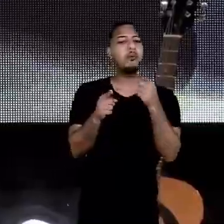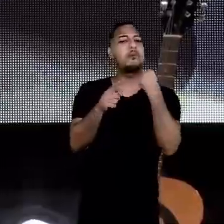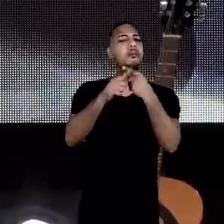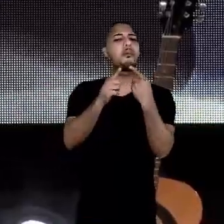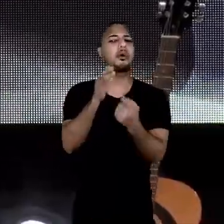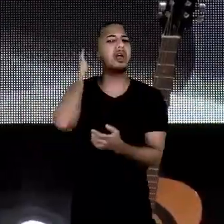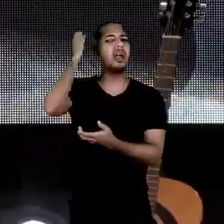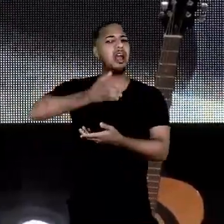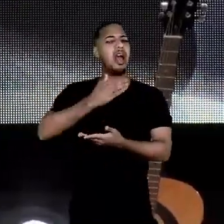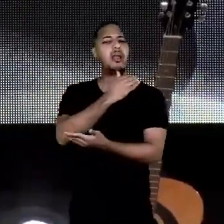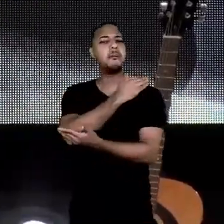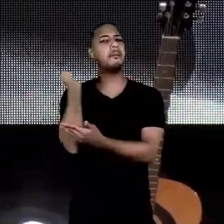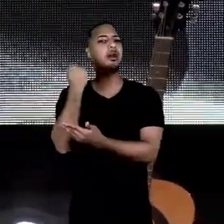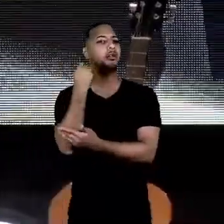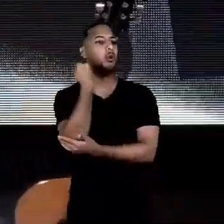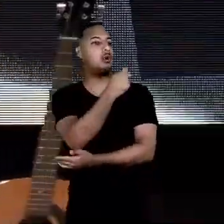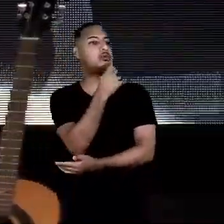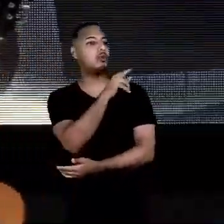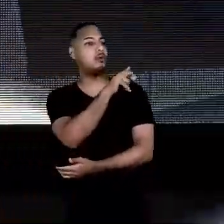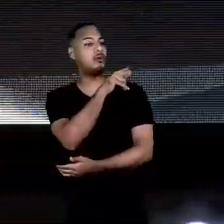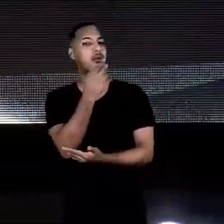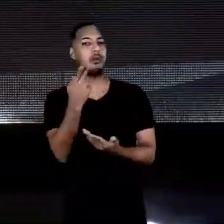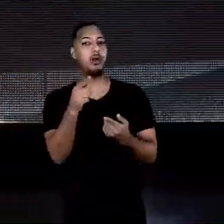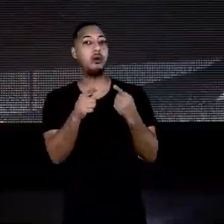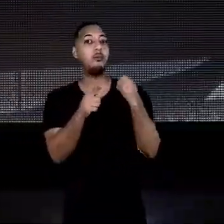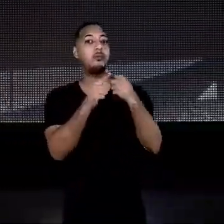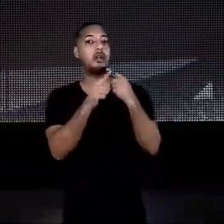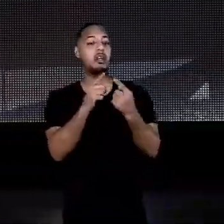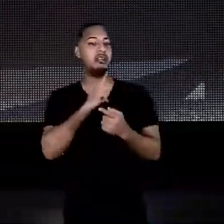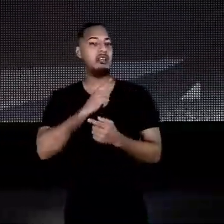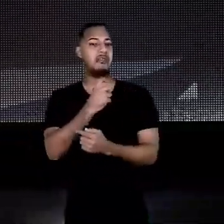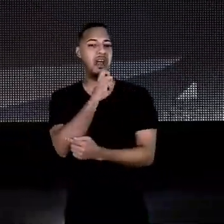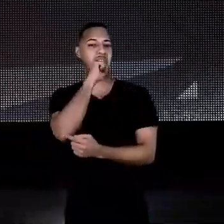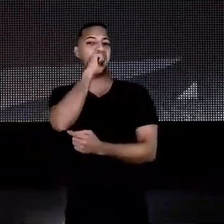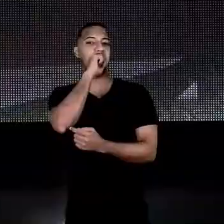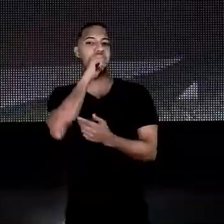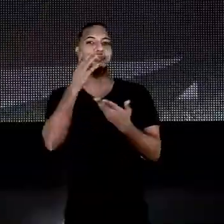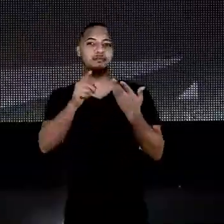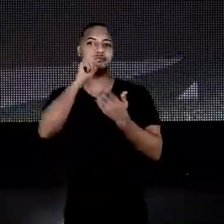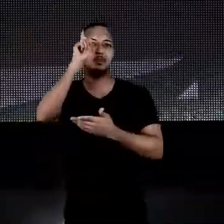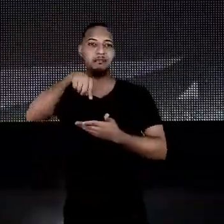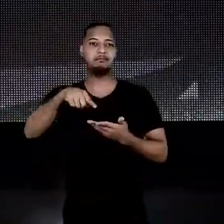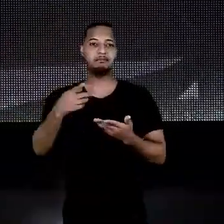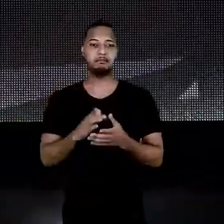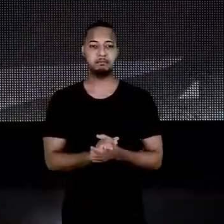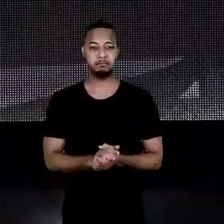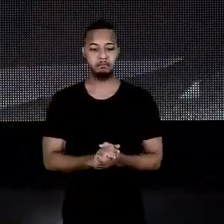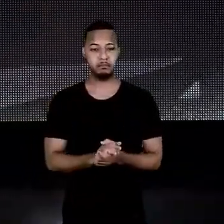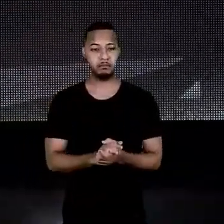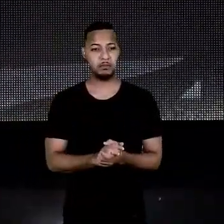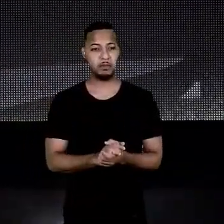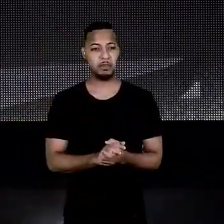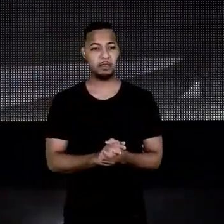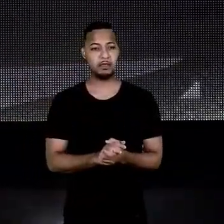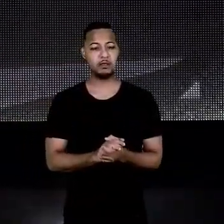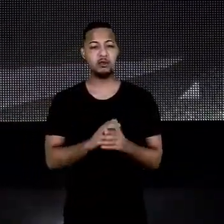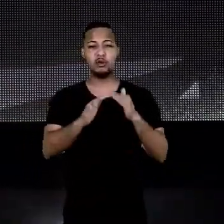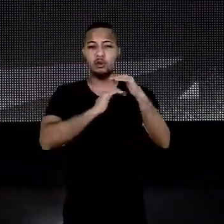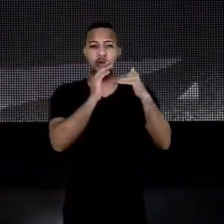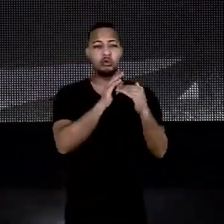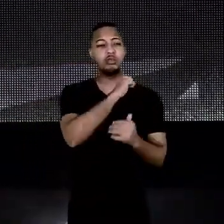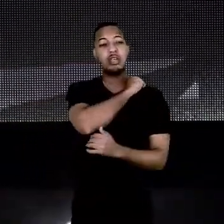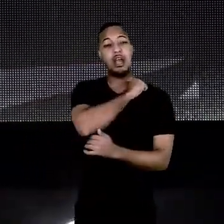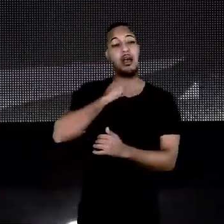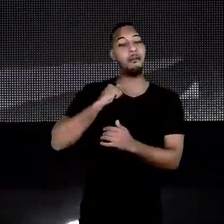Abel? Porque ele teve inveja. Primeiro, Abel era mais novo do que Caim. Em tudo que Abel fazia,